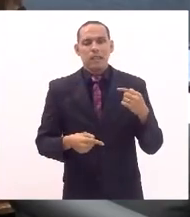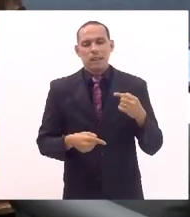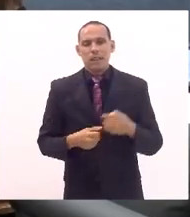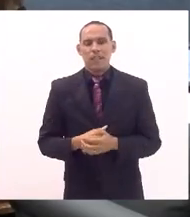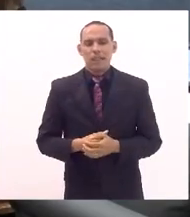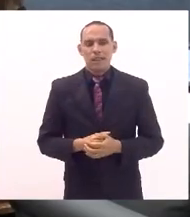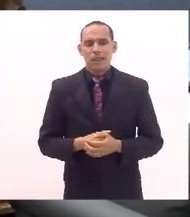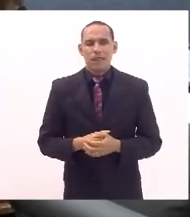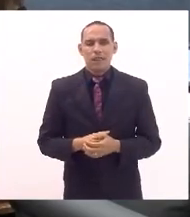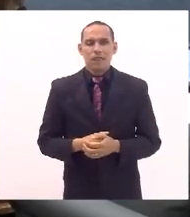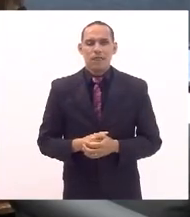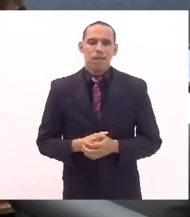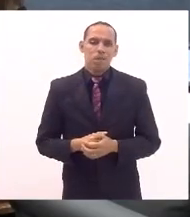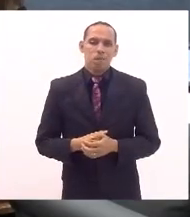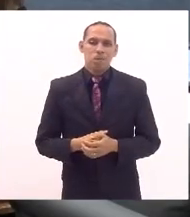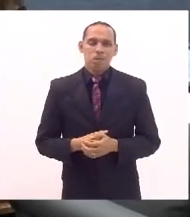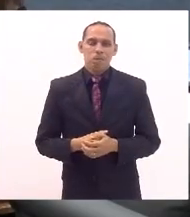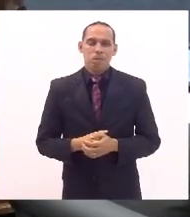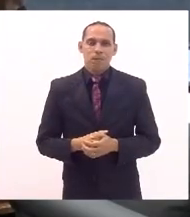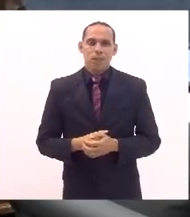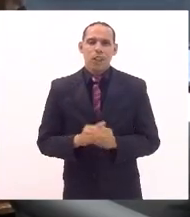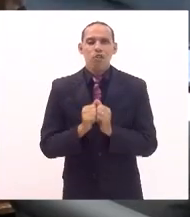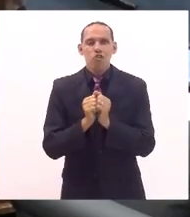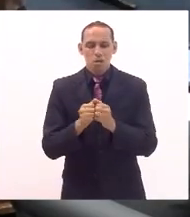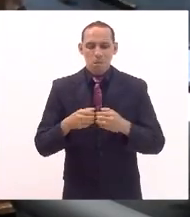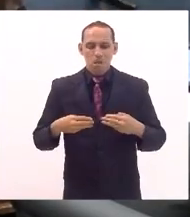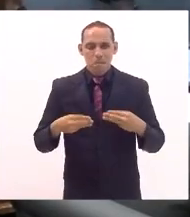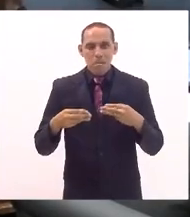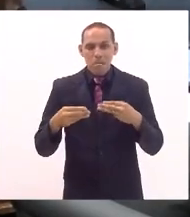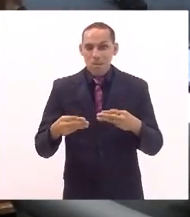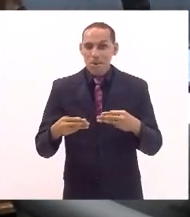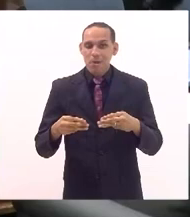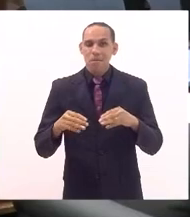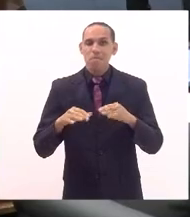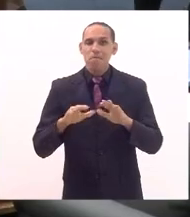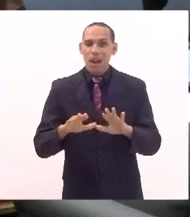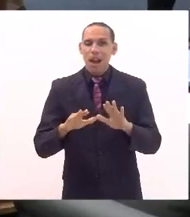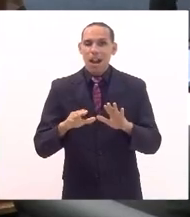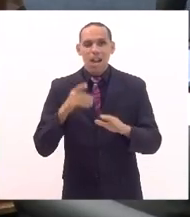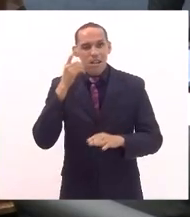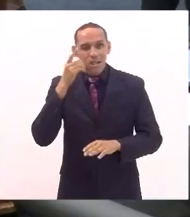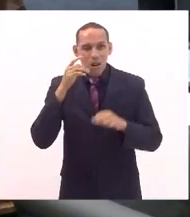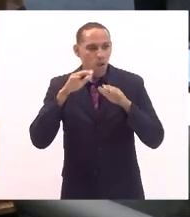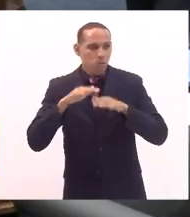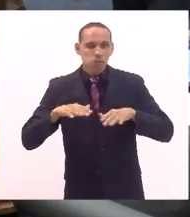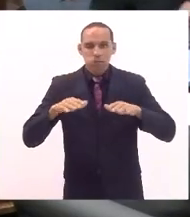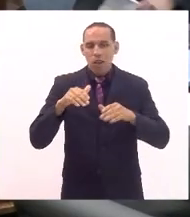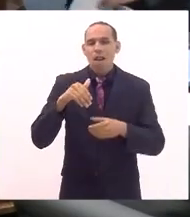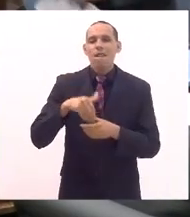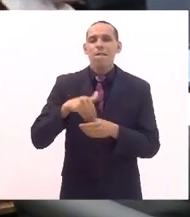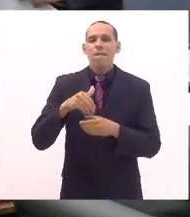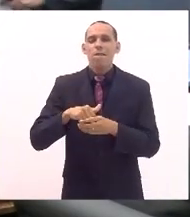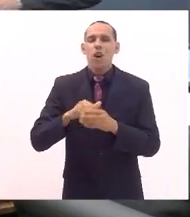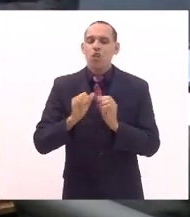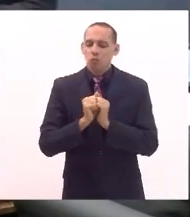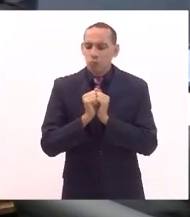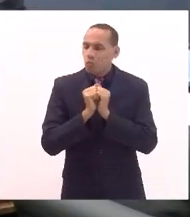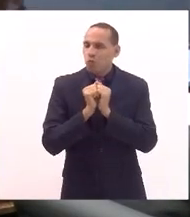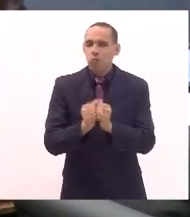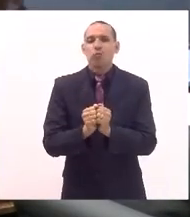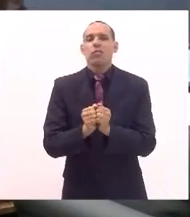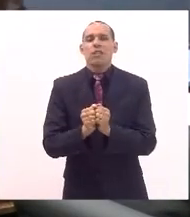lá na junto aos ministros mas todos os deputados votaram por unanimidade